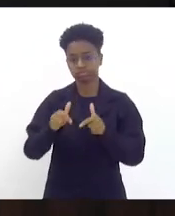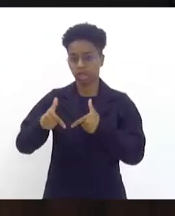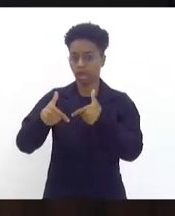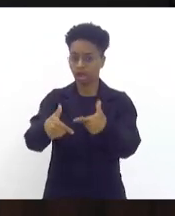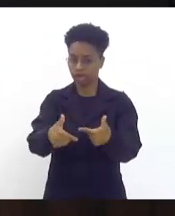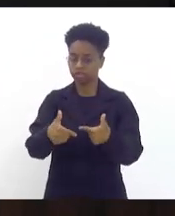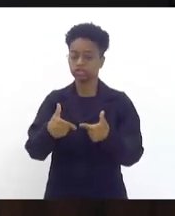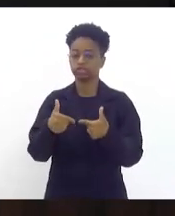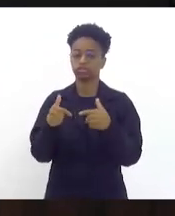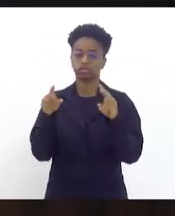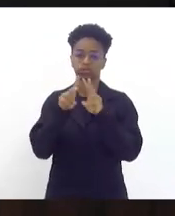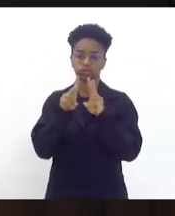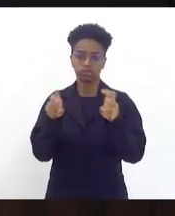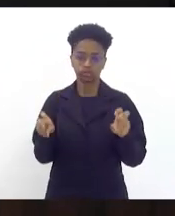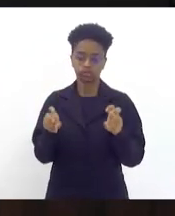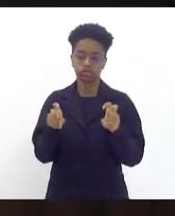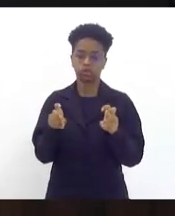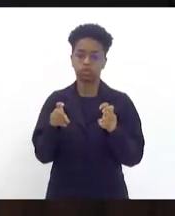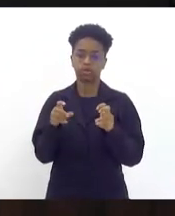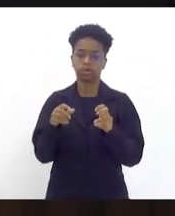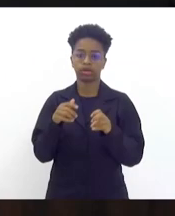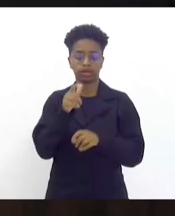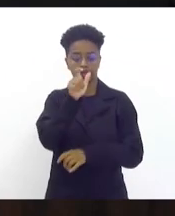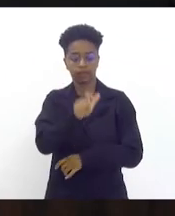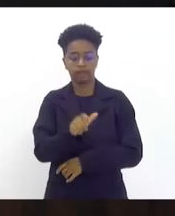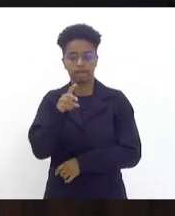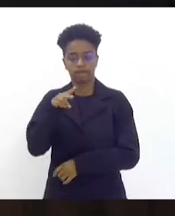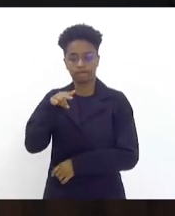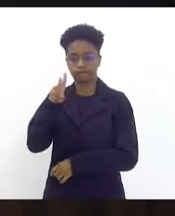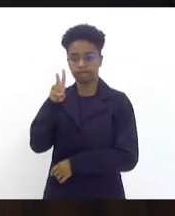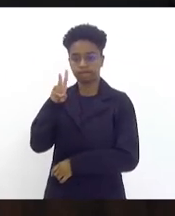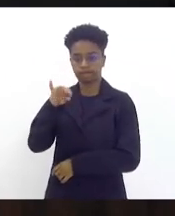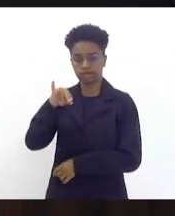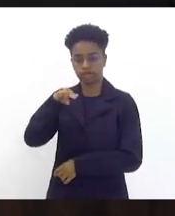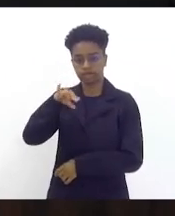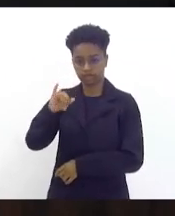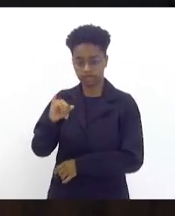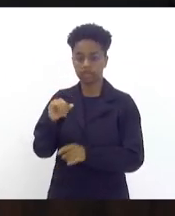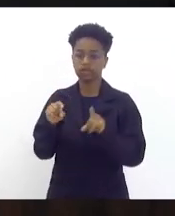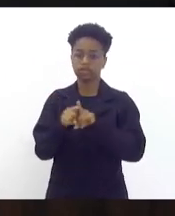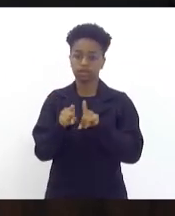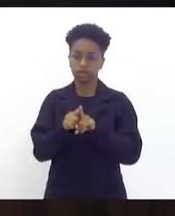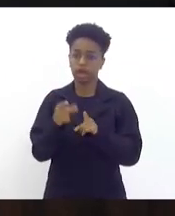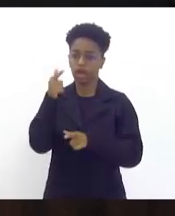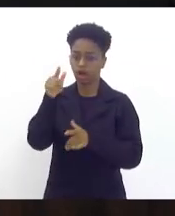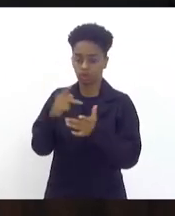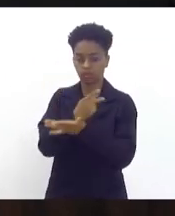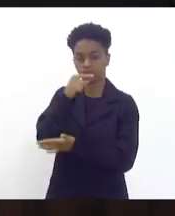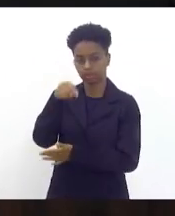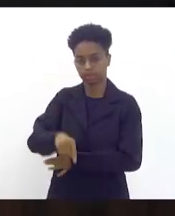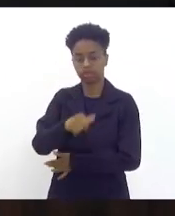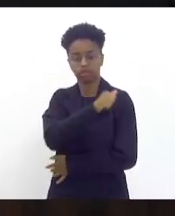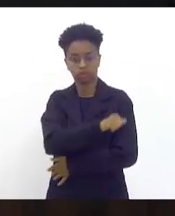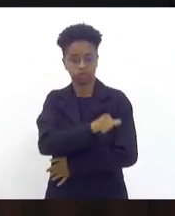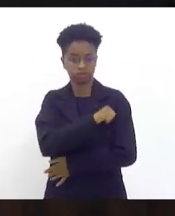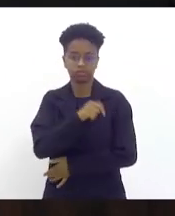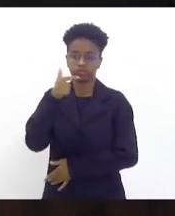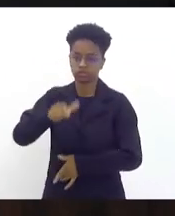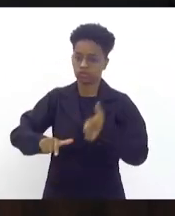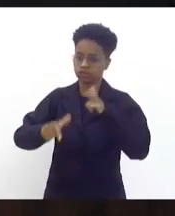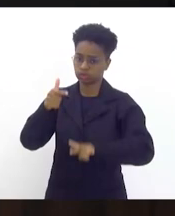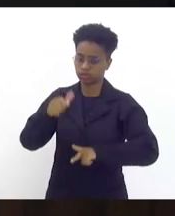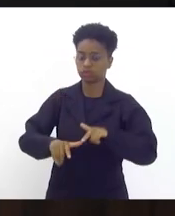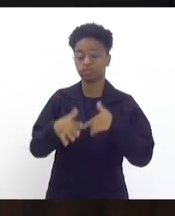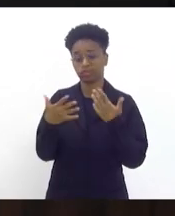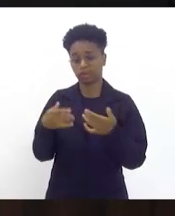na questão relacionada ao jogador Vinicius Junior mas que se repete aqui no Rio de Janeiro muitas vezes que uma